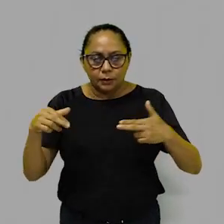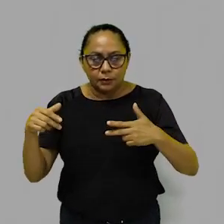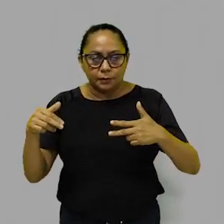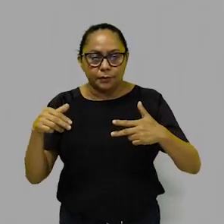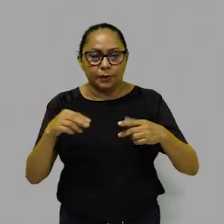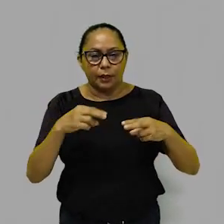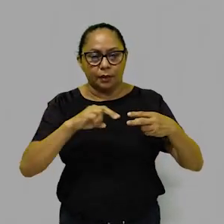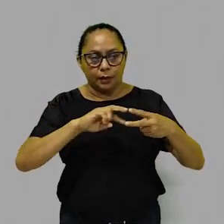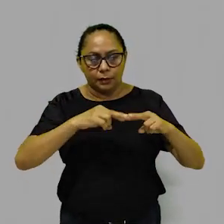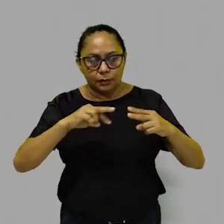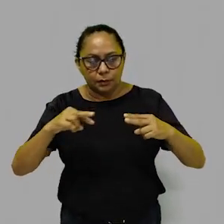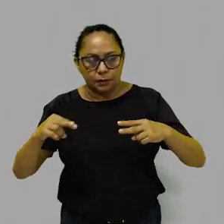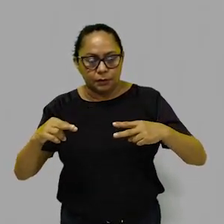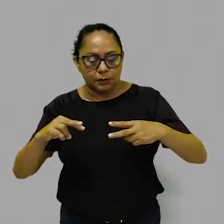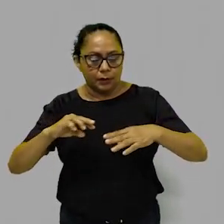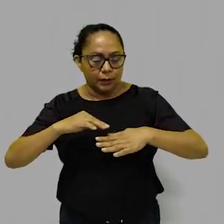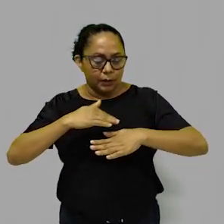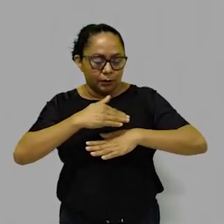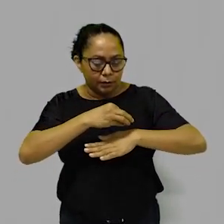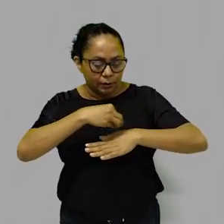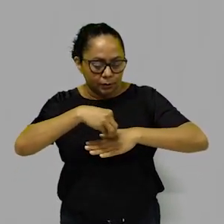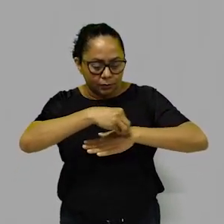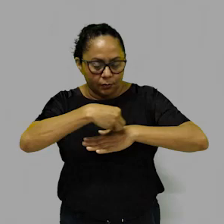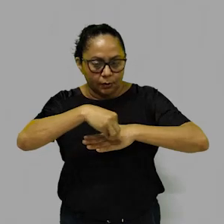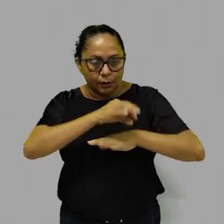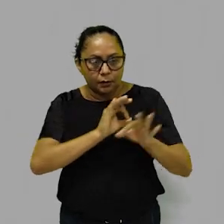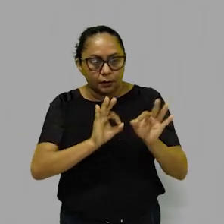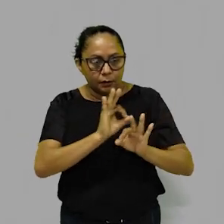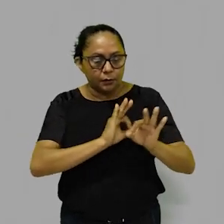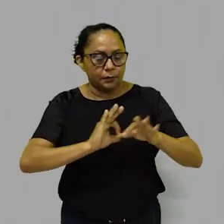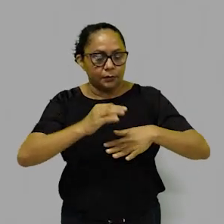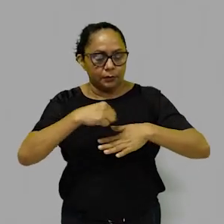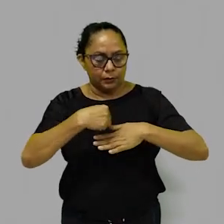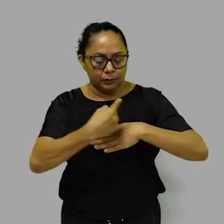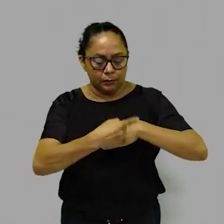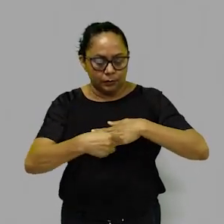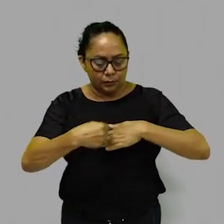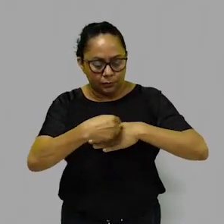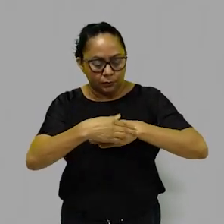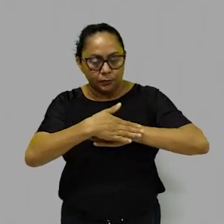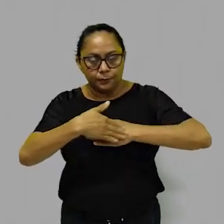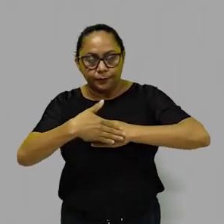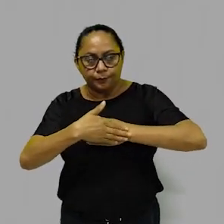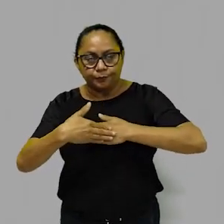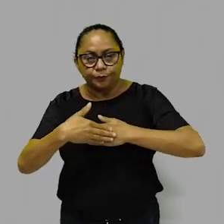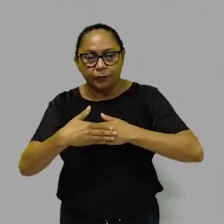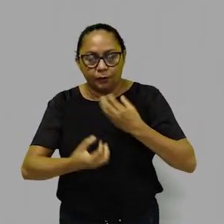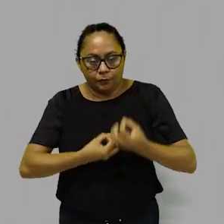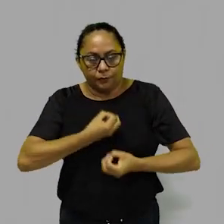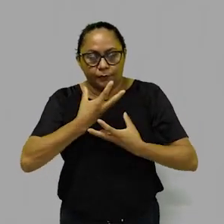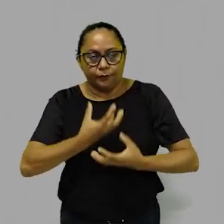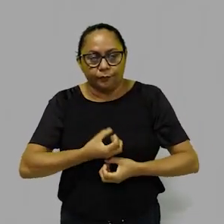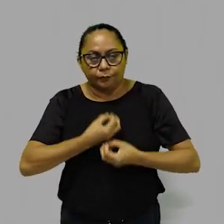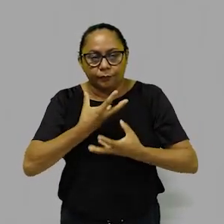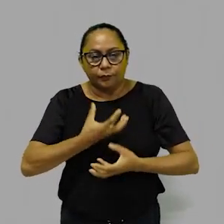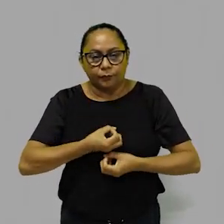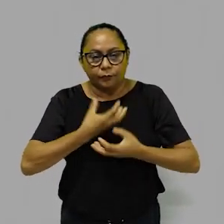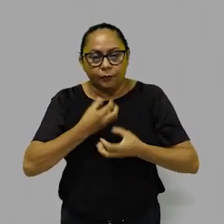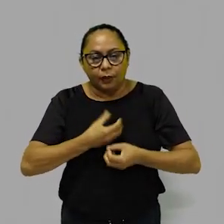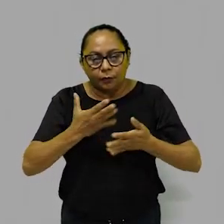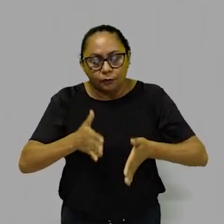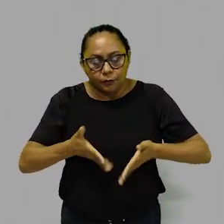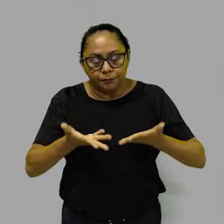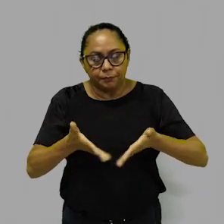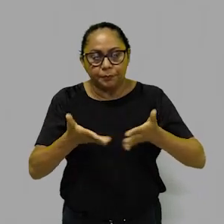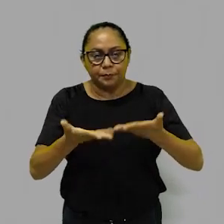nosso tecido, né, no caso aqui o tecido epitelial, elas vão produzir, né, uma substância que vai